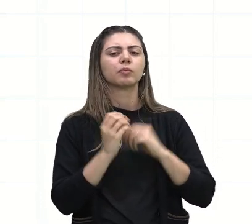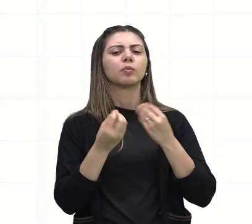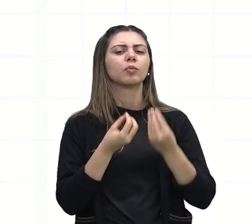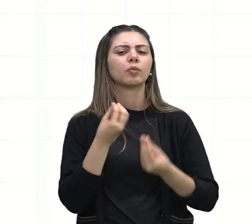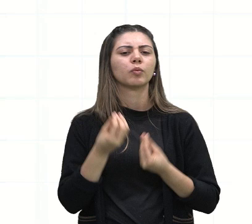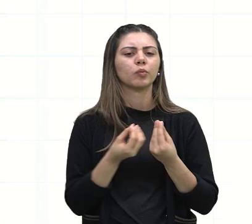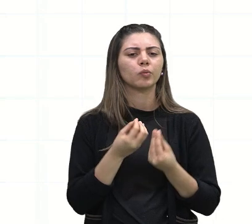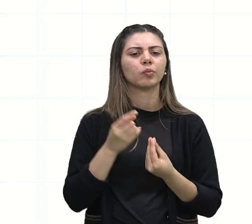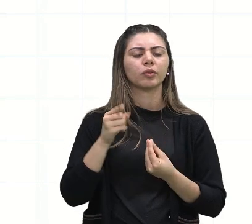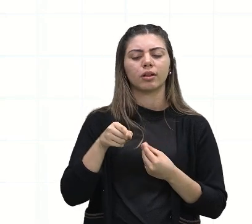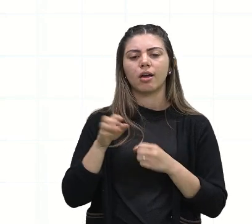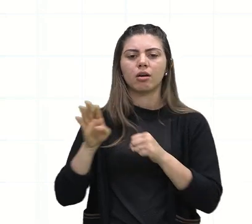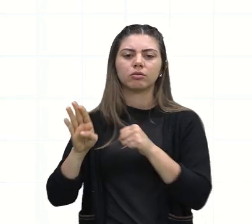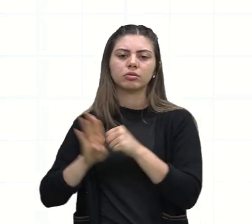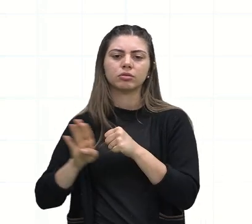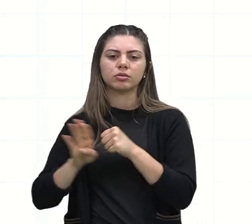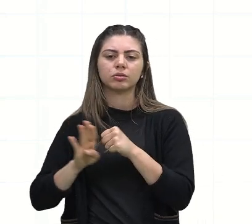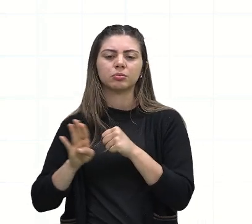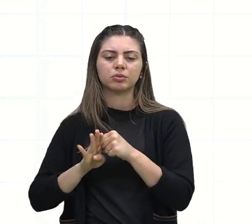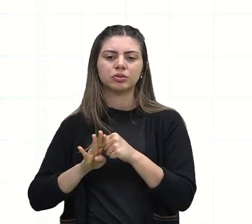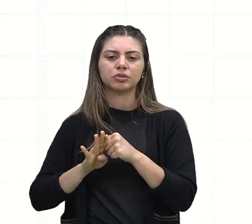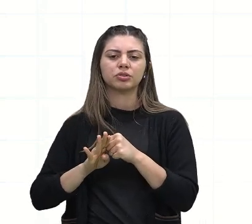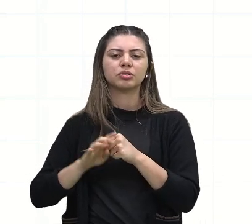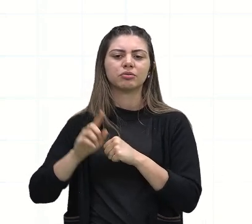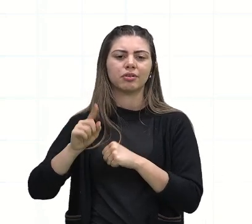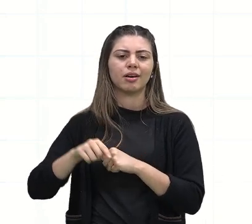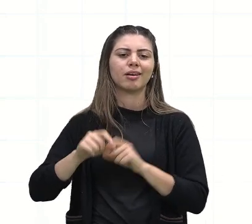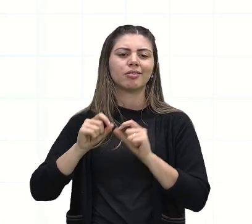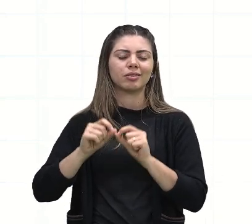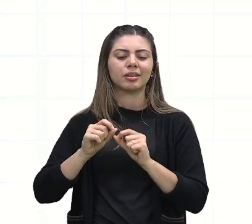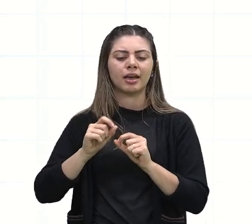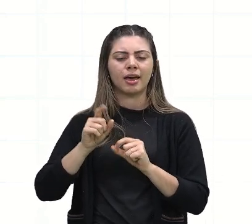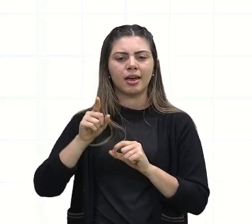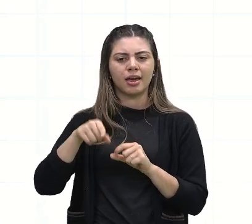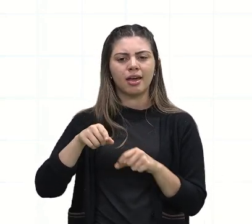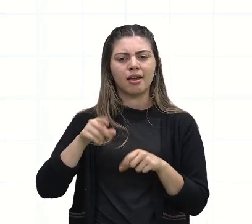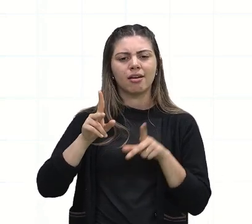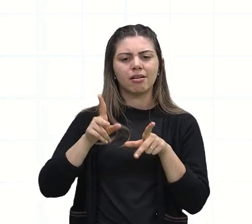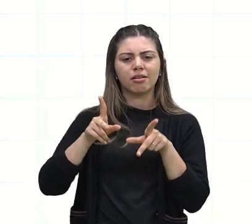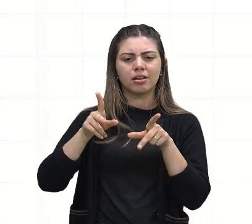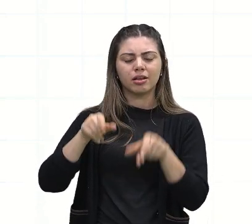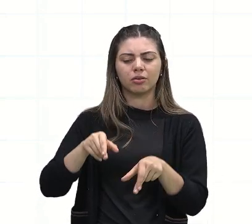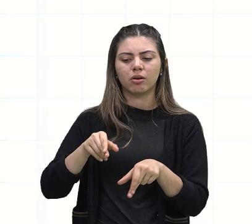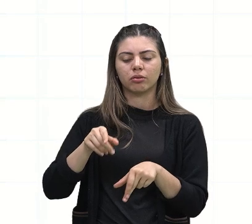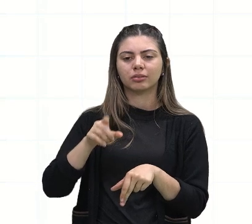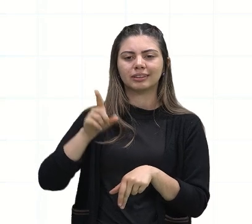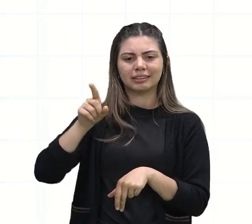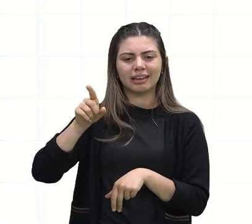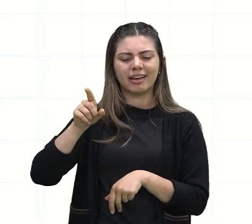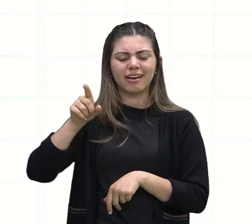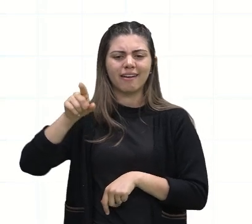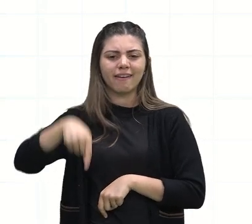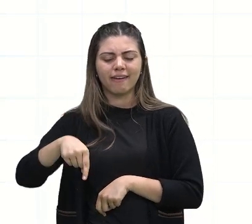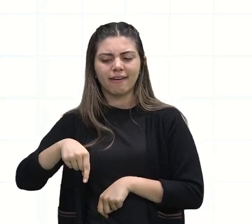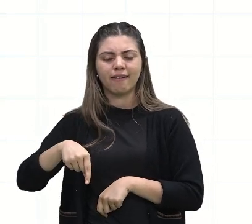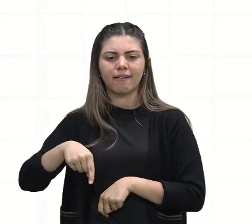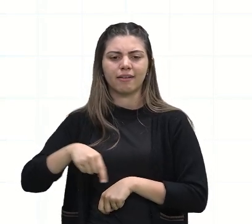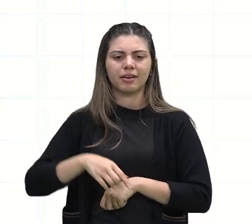ao substantivo grande força expressiva, ou seja, enfática. Ela dá uma ênfase,